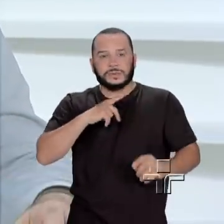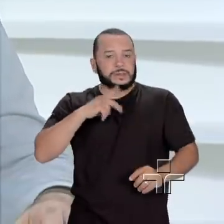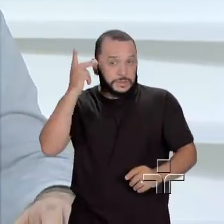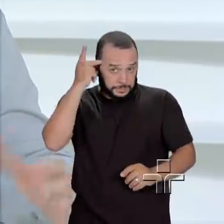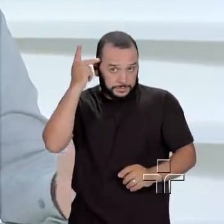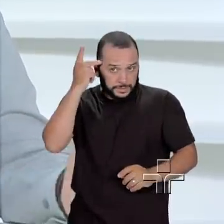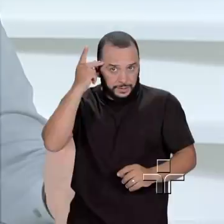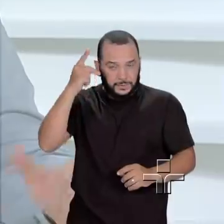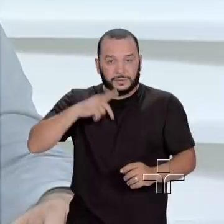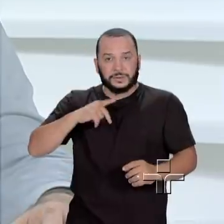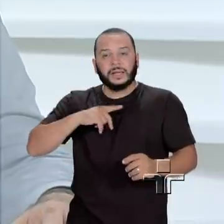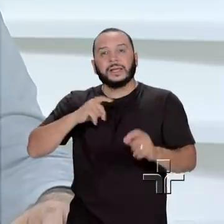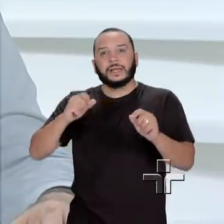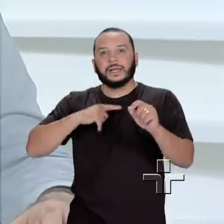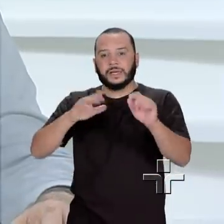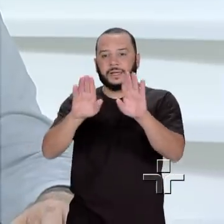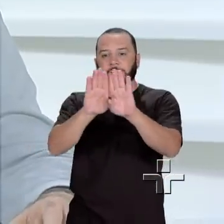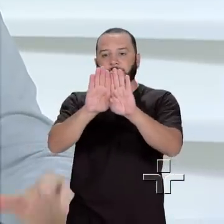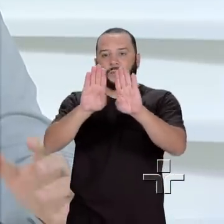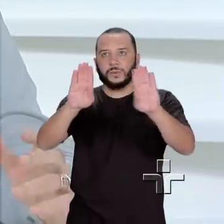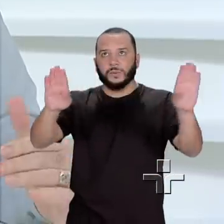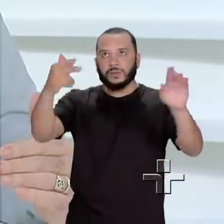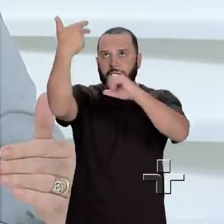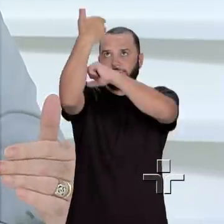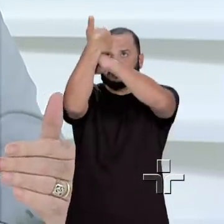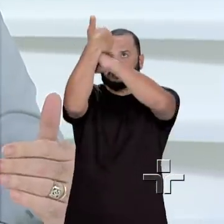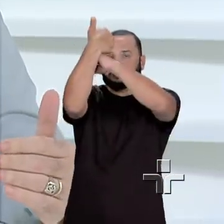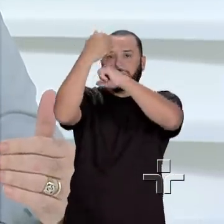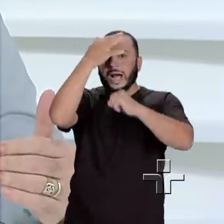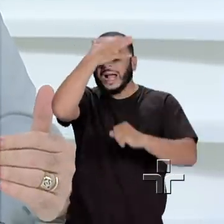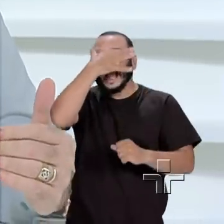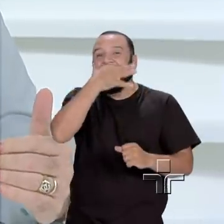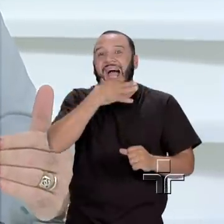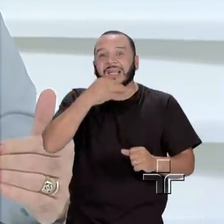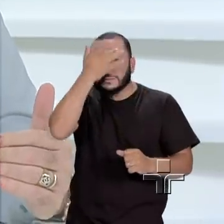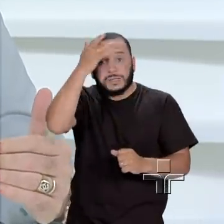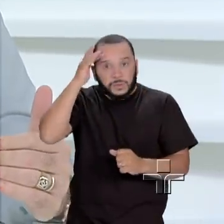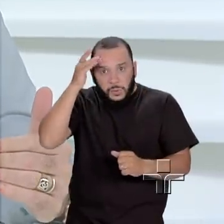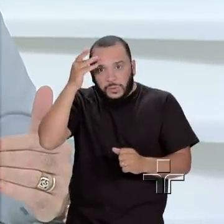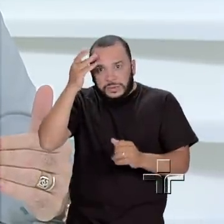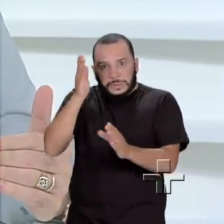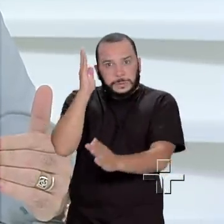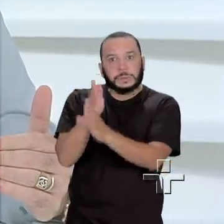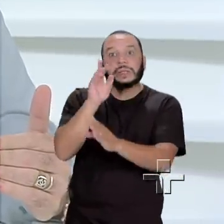a cara das pessoas e tenta identificar. Então, na verdade, eu acho que precisaria